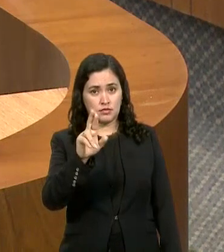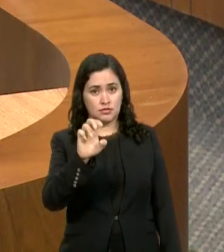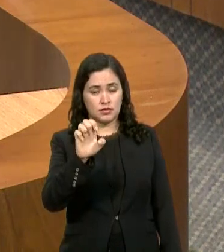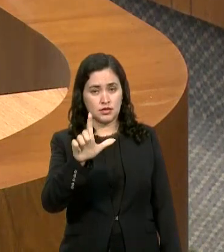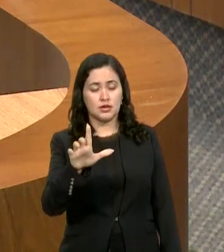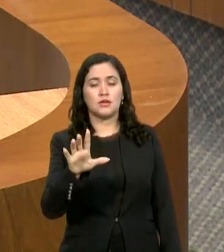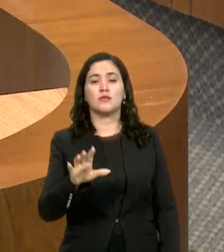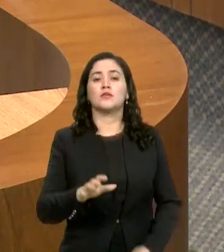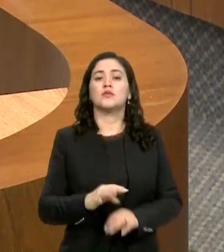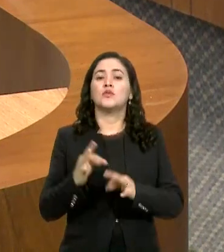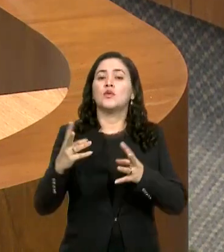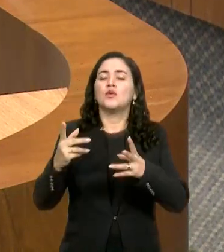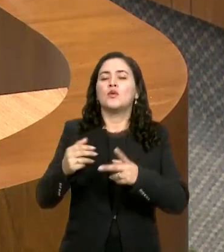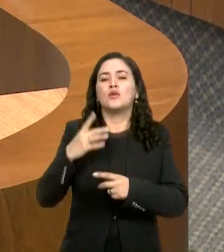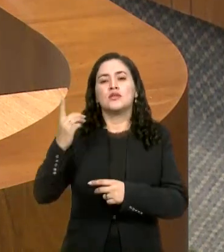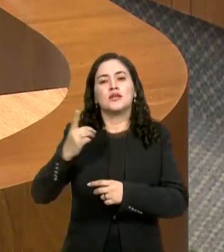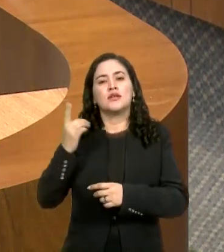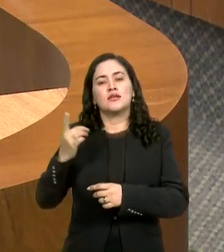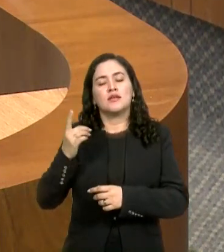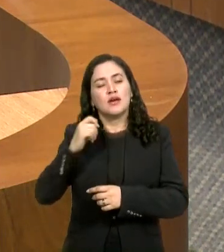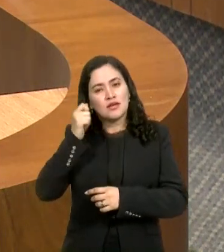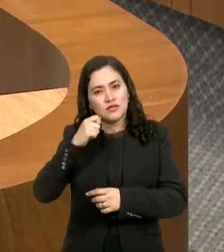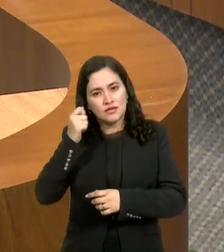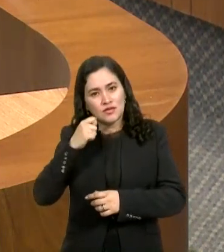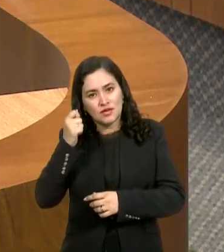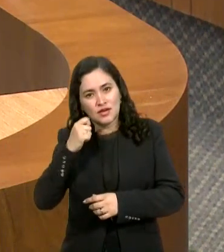Nós temos um carinho especial pela